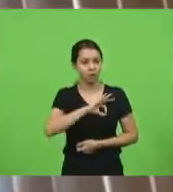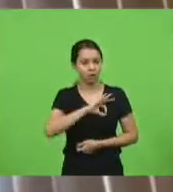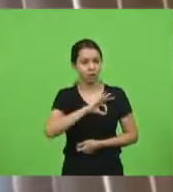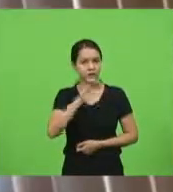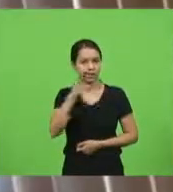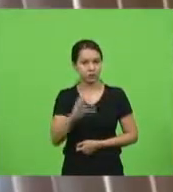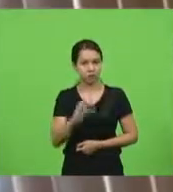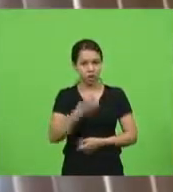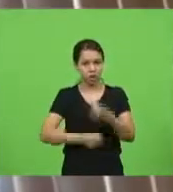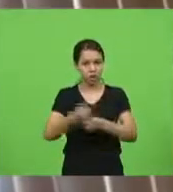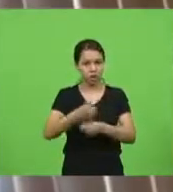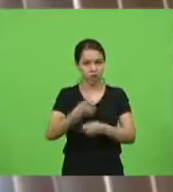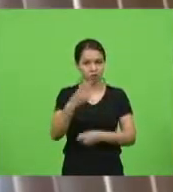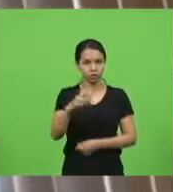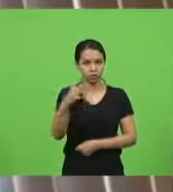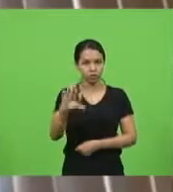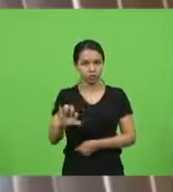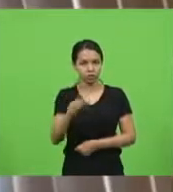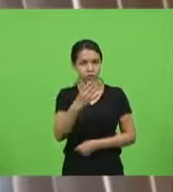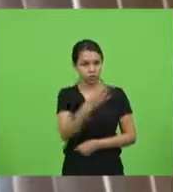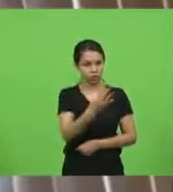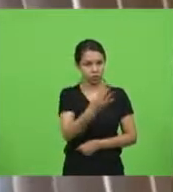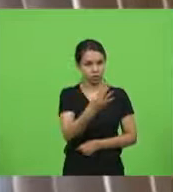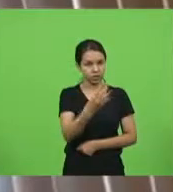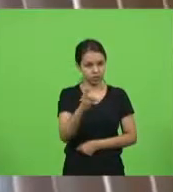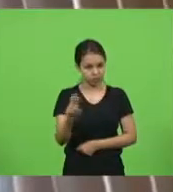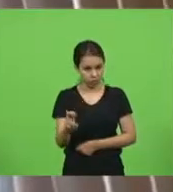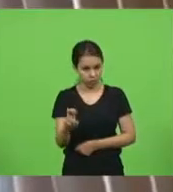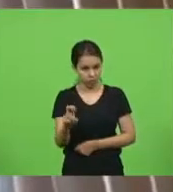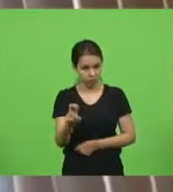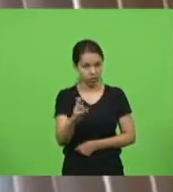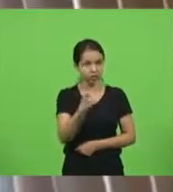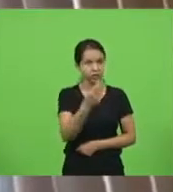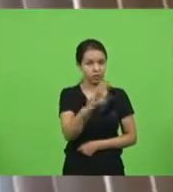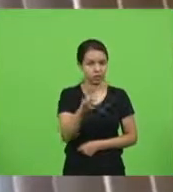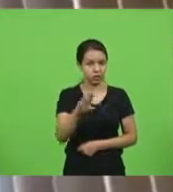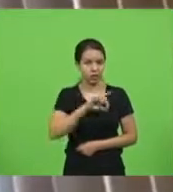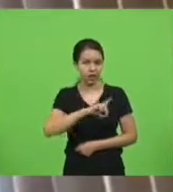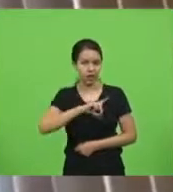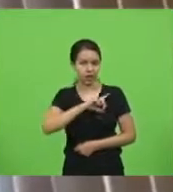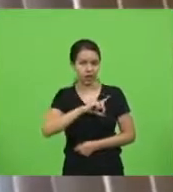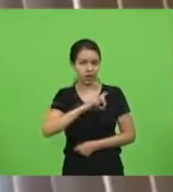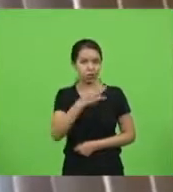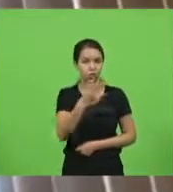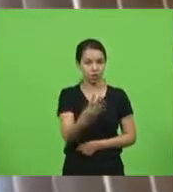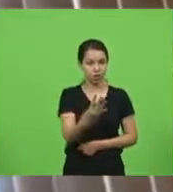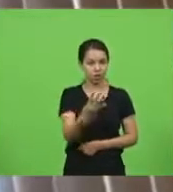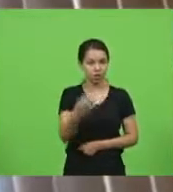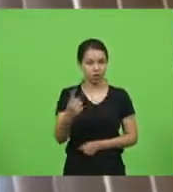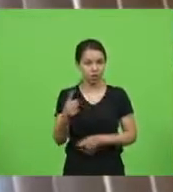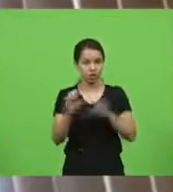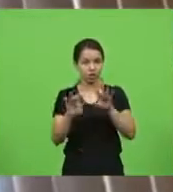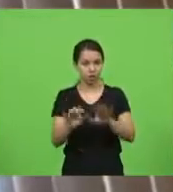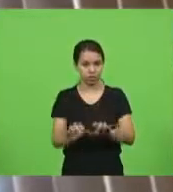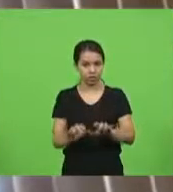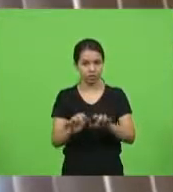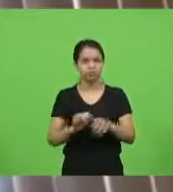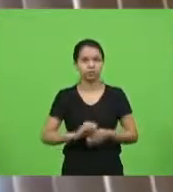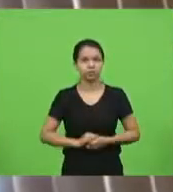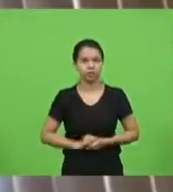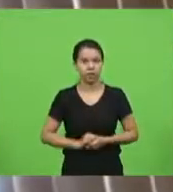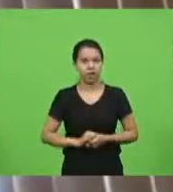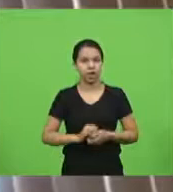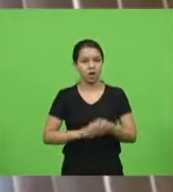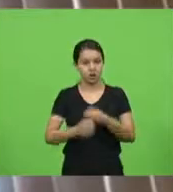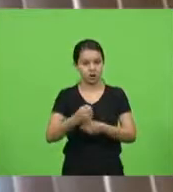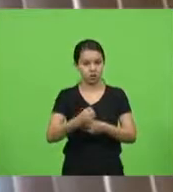2019, 45 agentes, 35 delegados e 41 escrivães. No ano de 2020, um